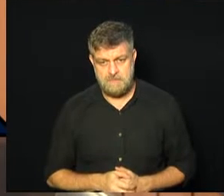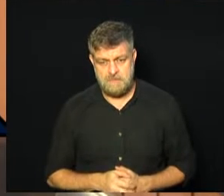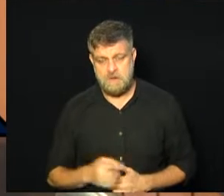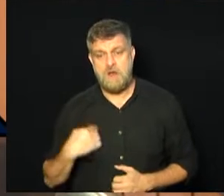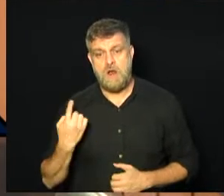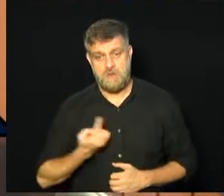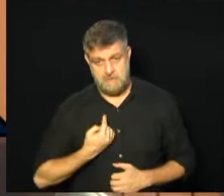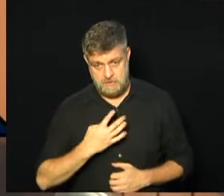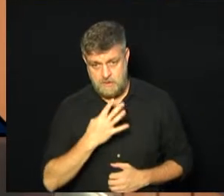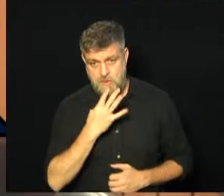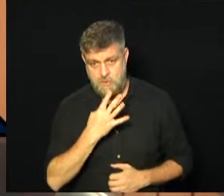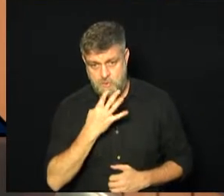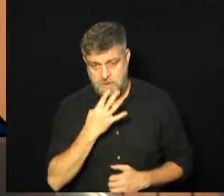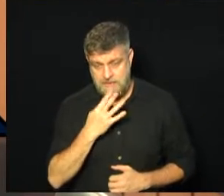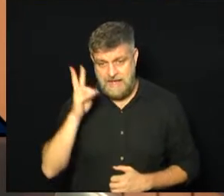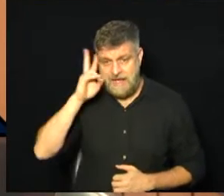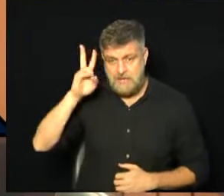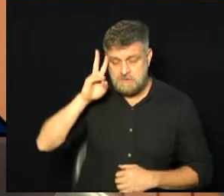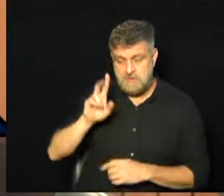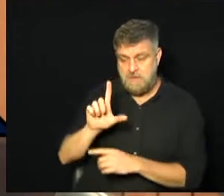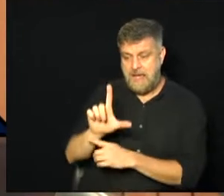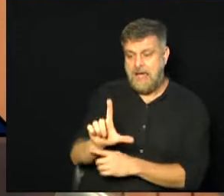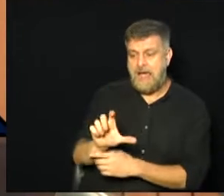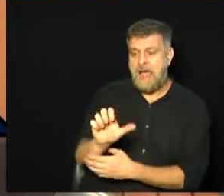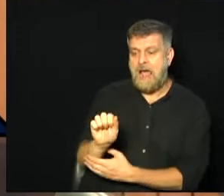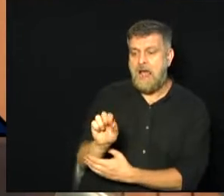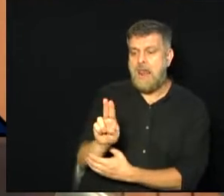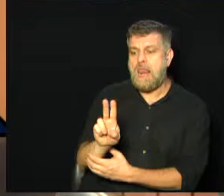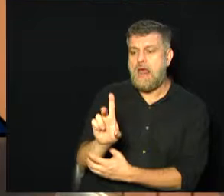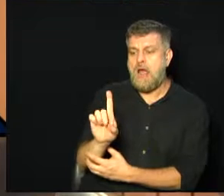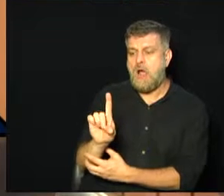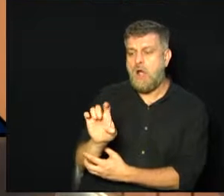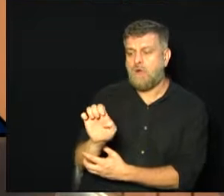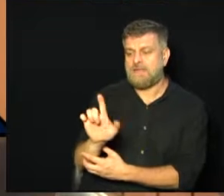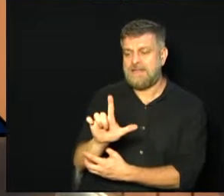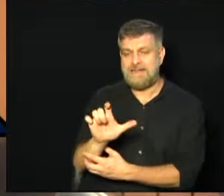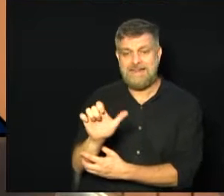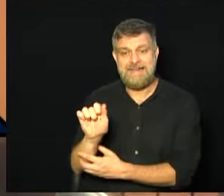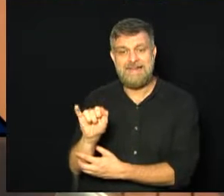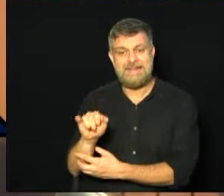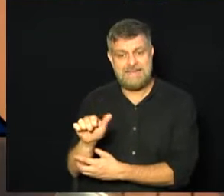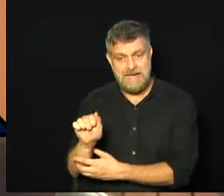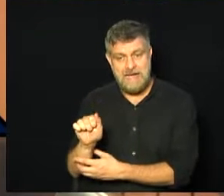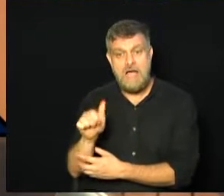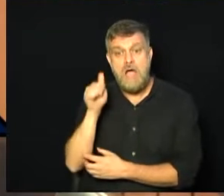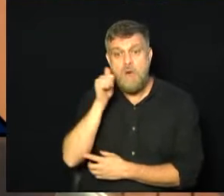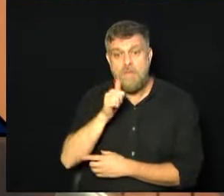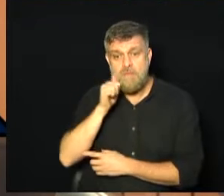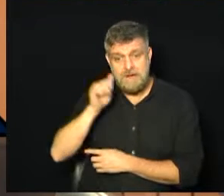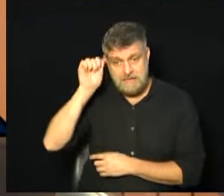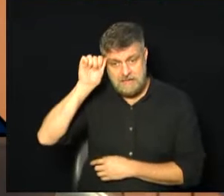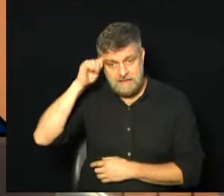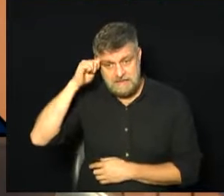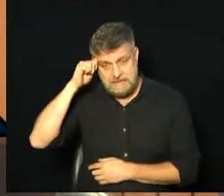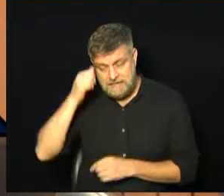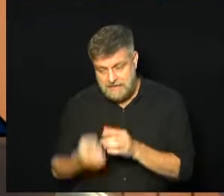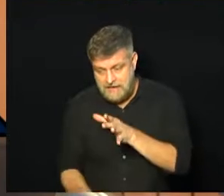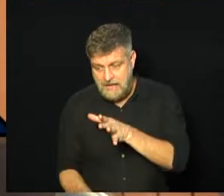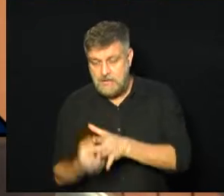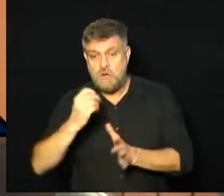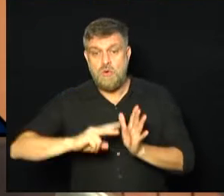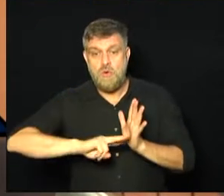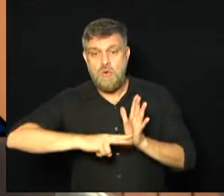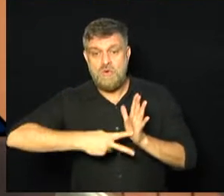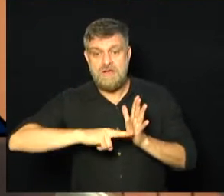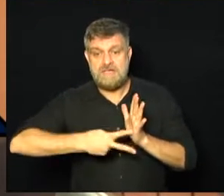também conhecem, né, a história de Laudelina, que foi uma mulher negra, foi a fundadora do Sindicato